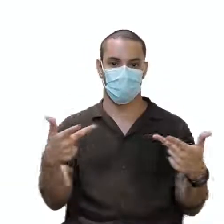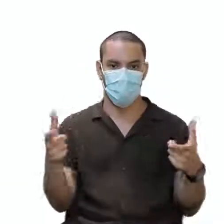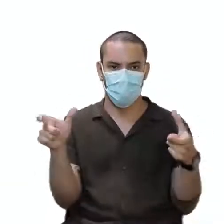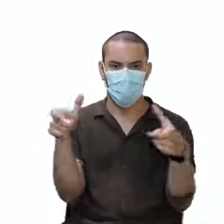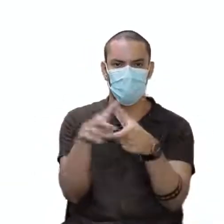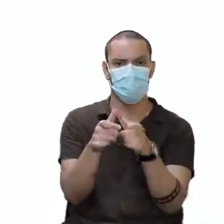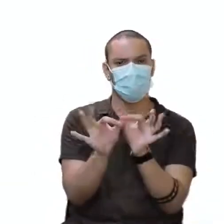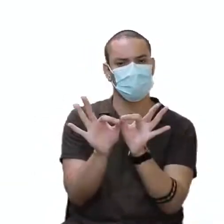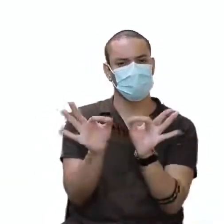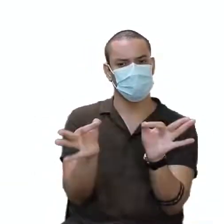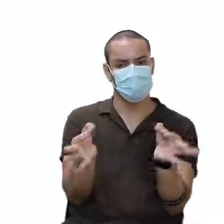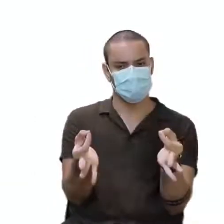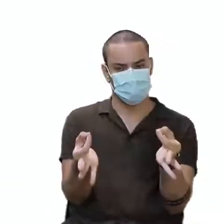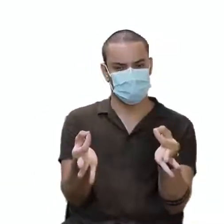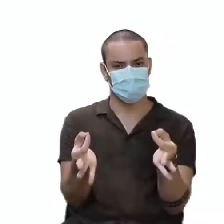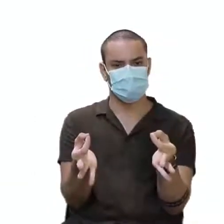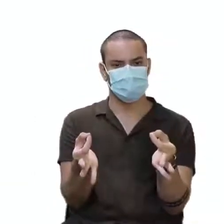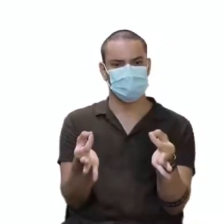pequeno porte,